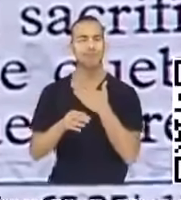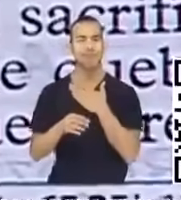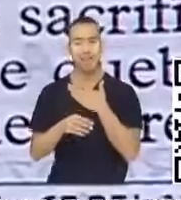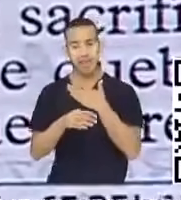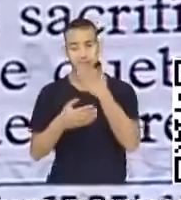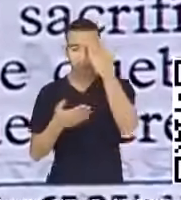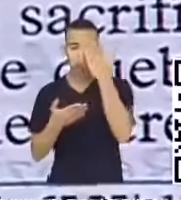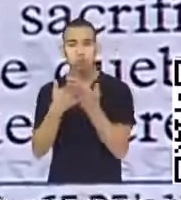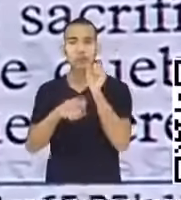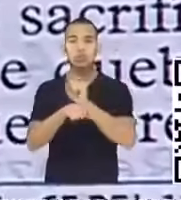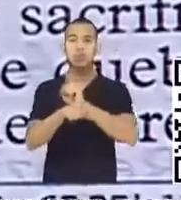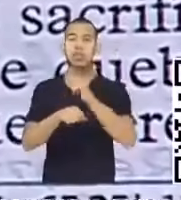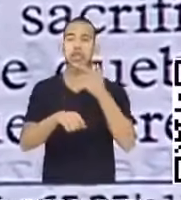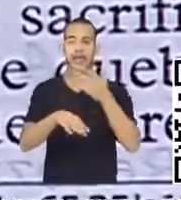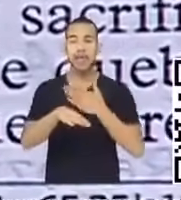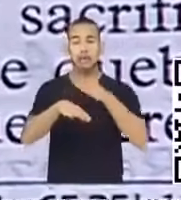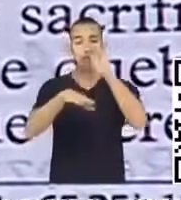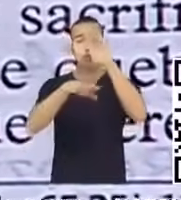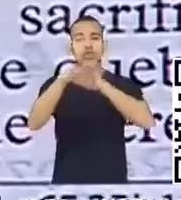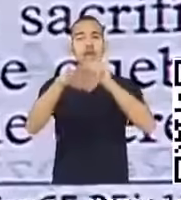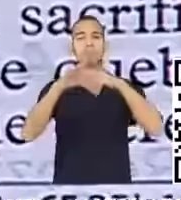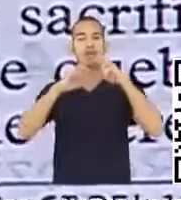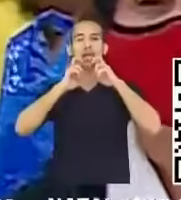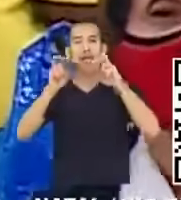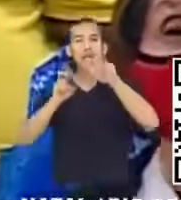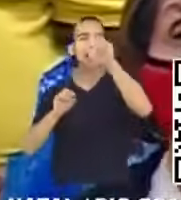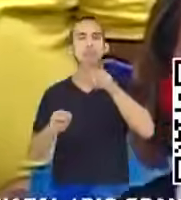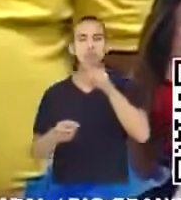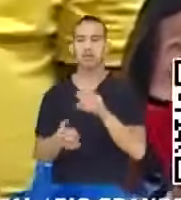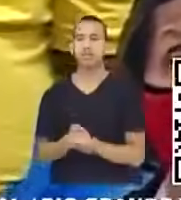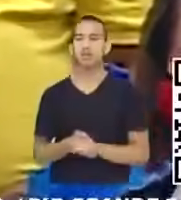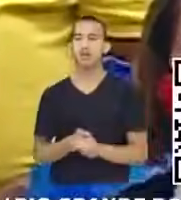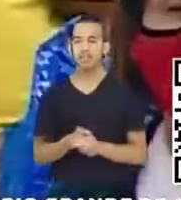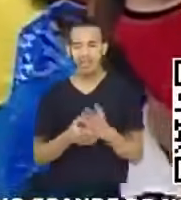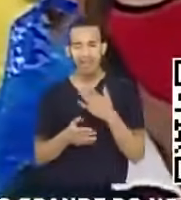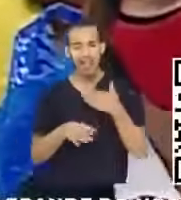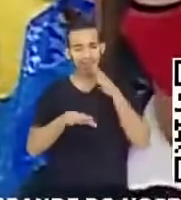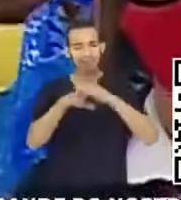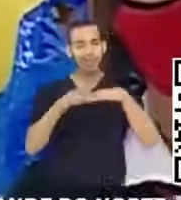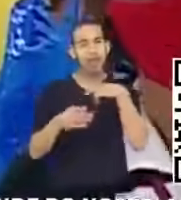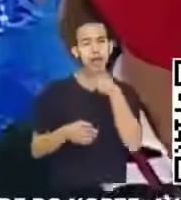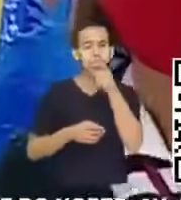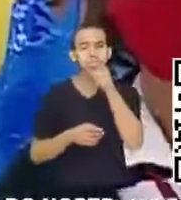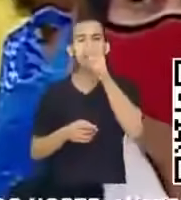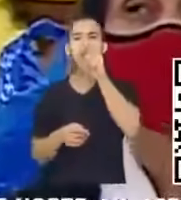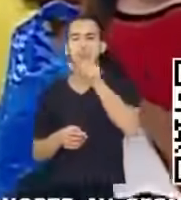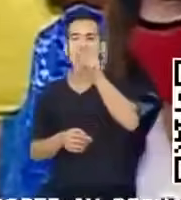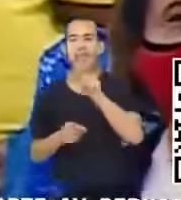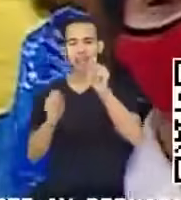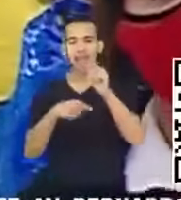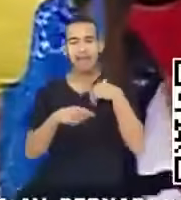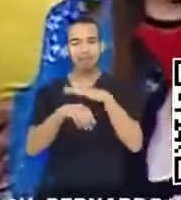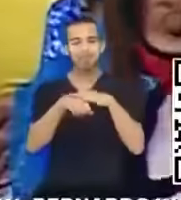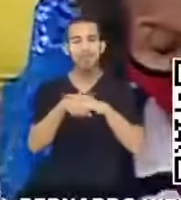esperando que eu chame que eu grito por ele e eu dirijo a palavra ele que eu fale alguma coisa